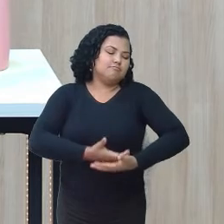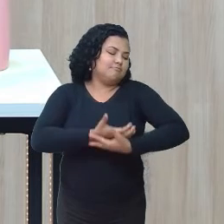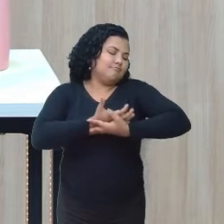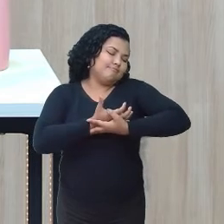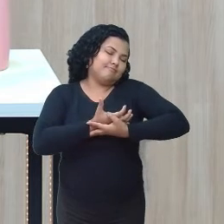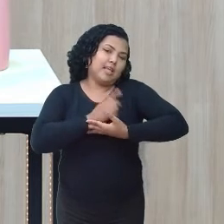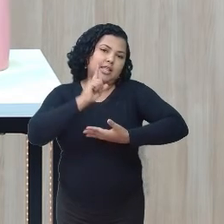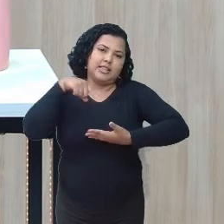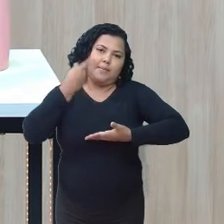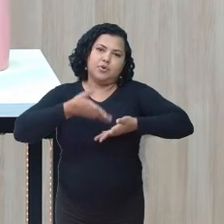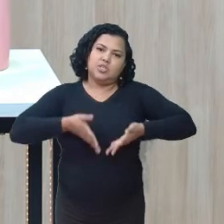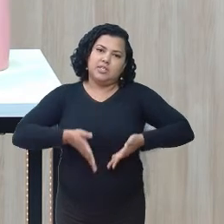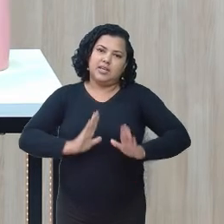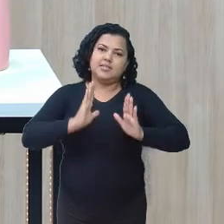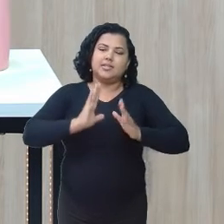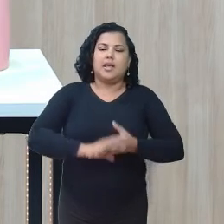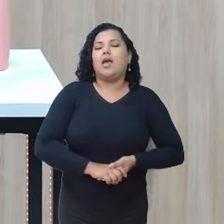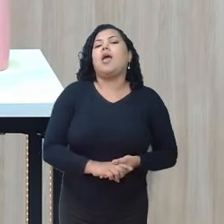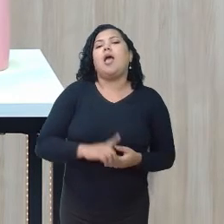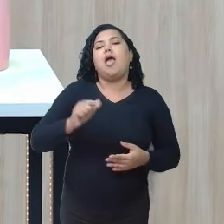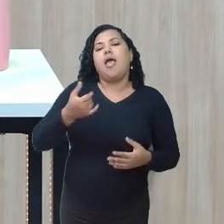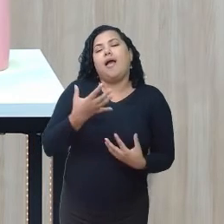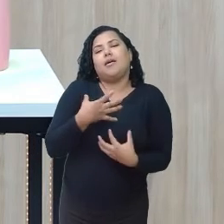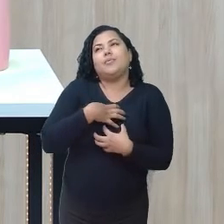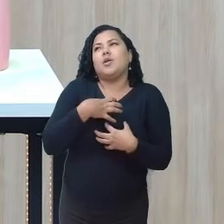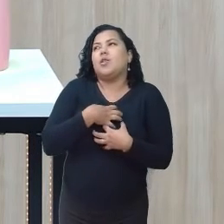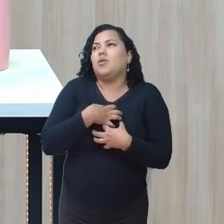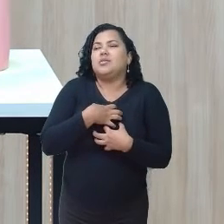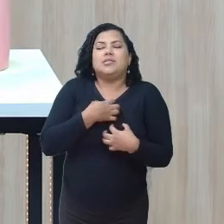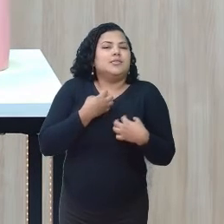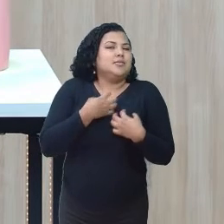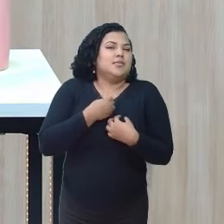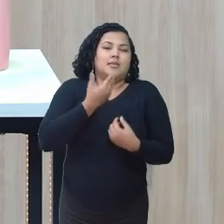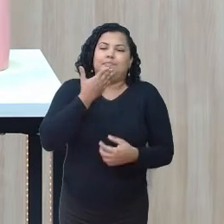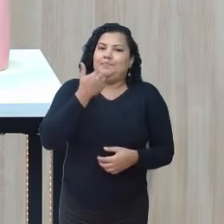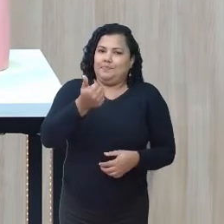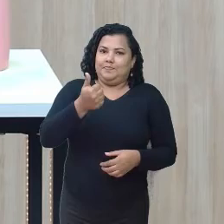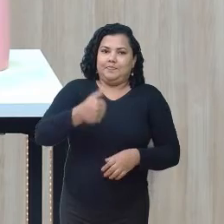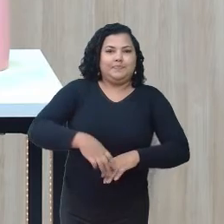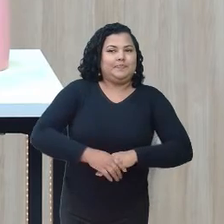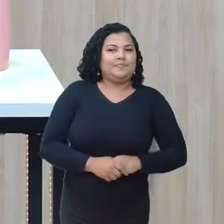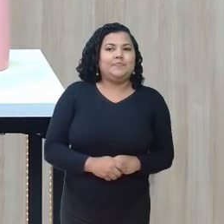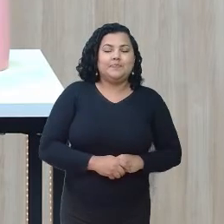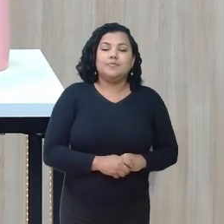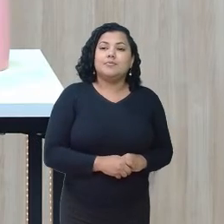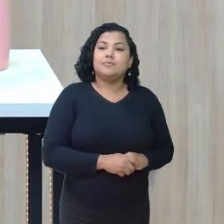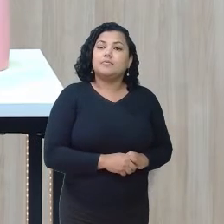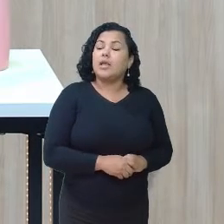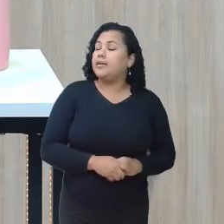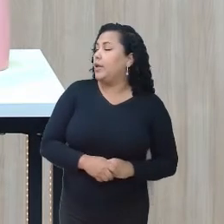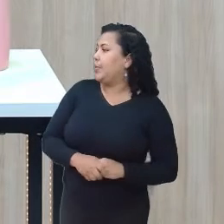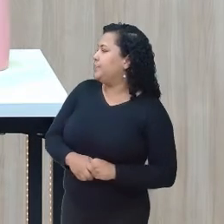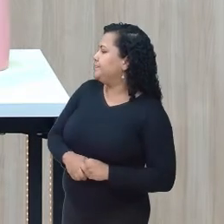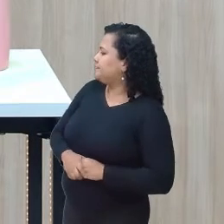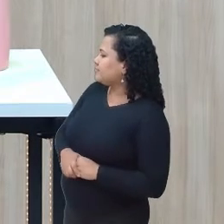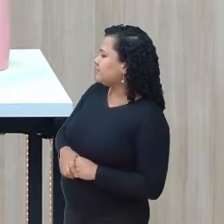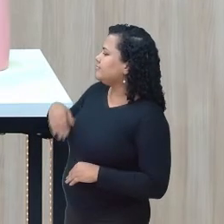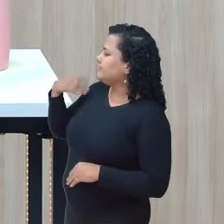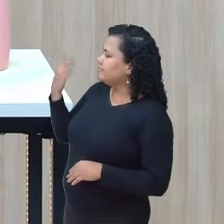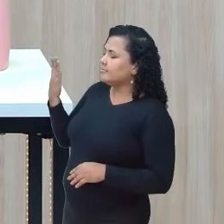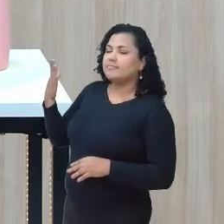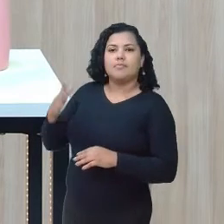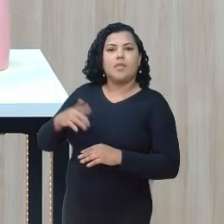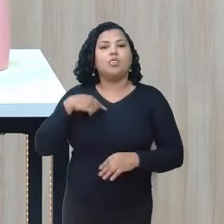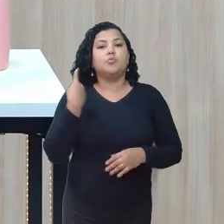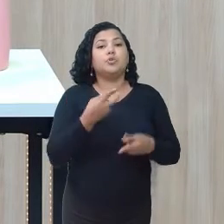braços após o nascimento é a melhor sensação para uma mãe. E aqui no útero, nós